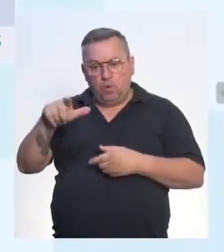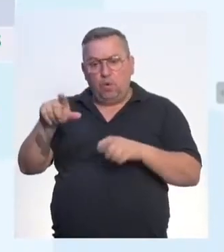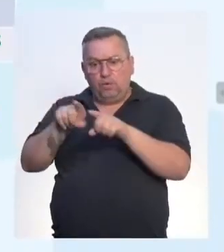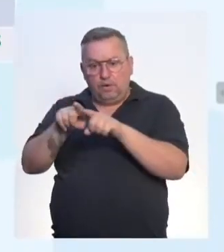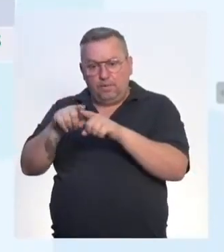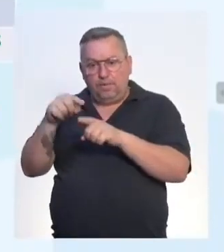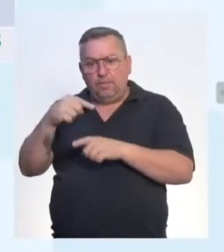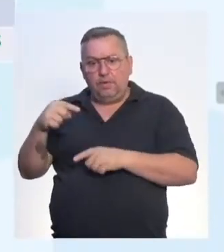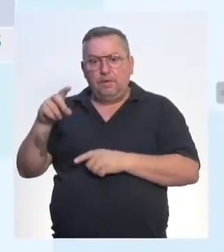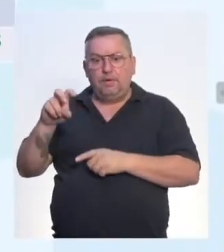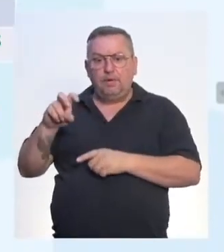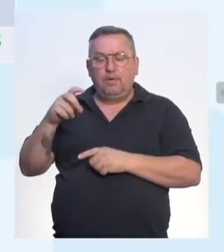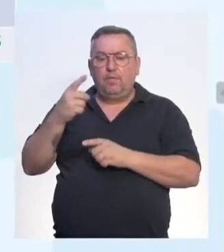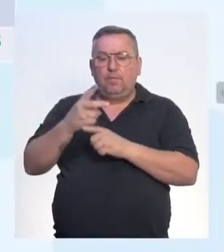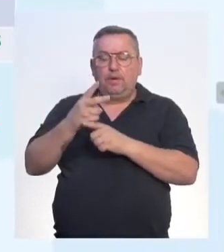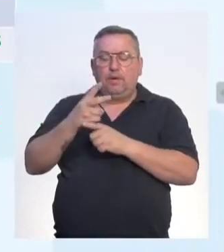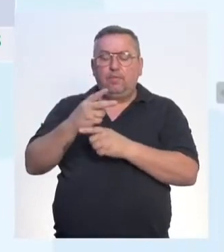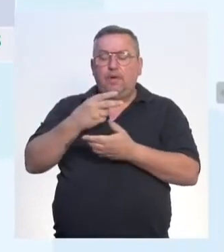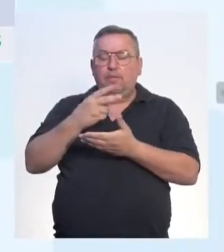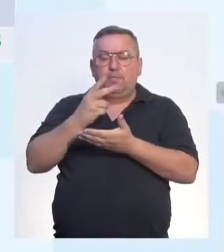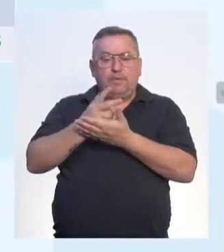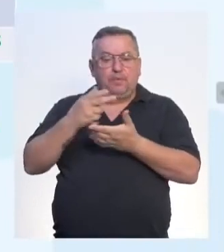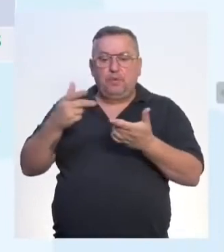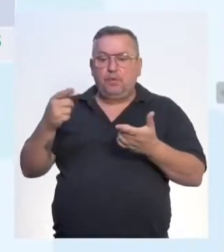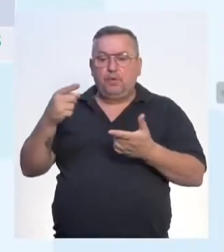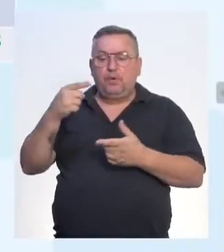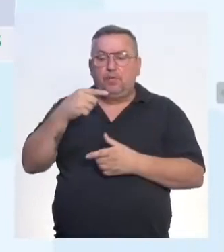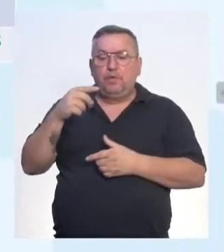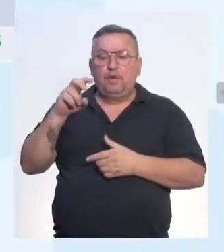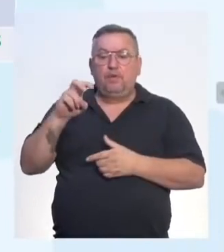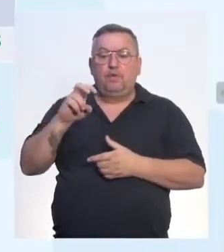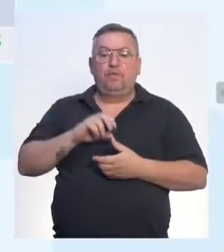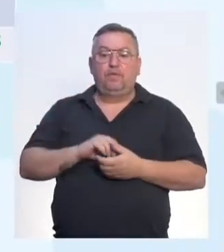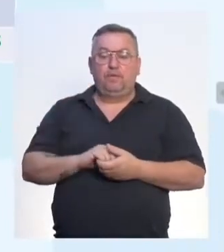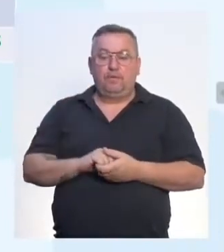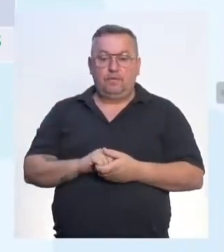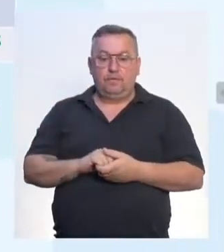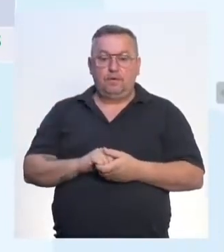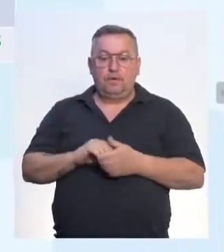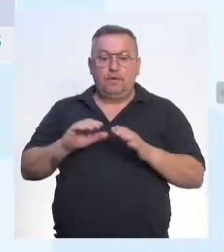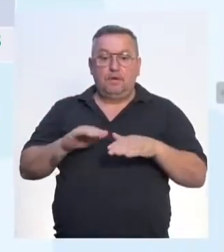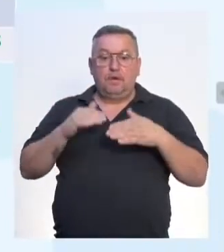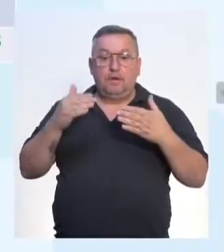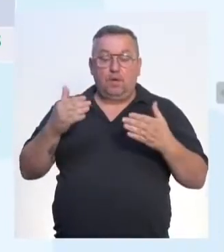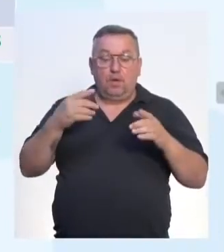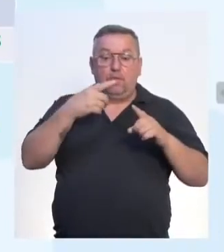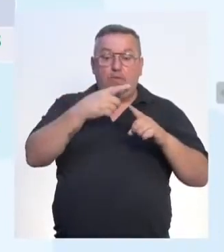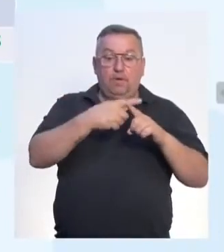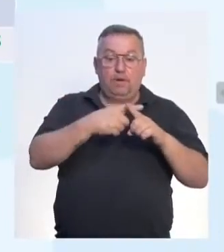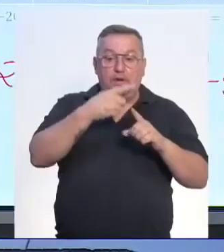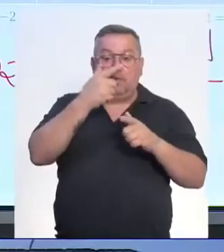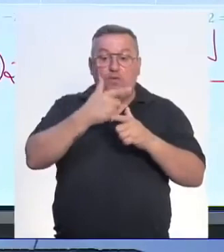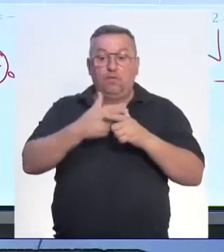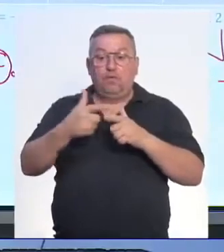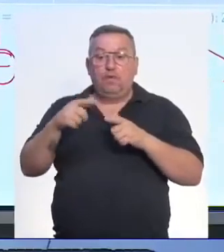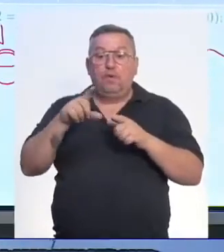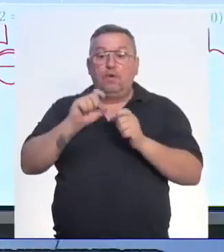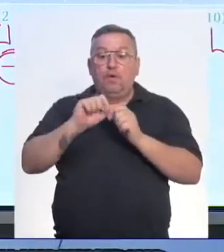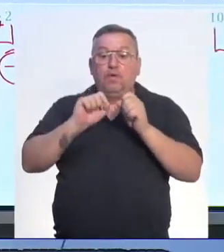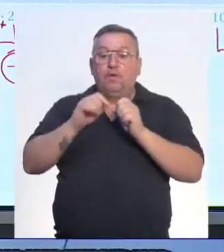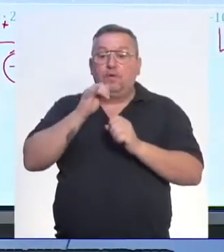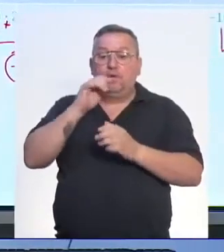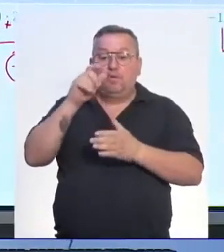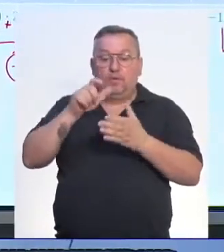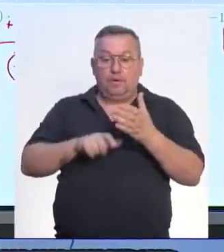Osmar? Sim. Então, aqui a mesma coisa, encontro 5 negativo. Então, na multiplicação e na divisão, eu fiz esse